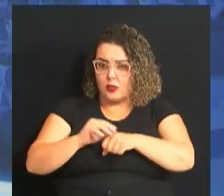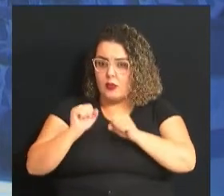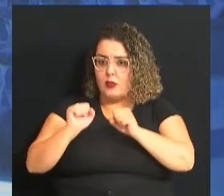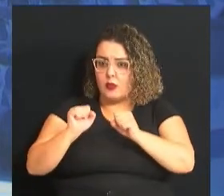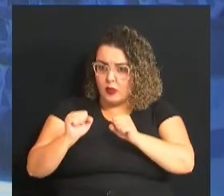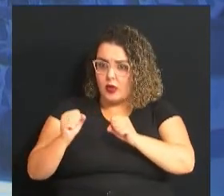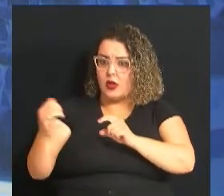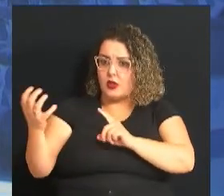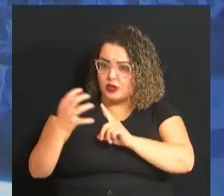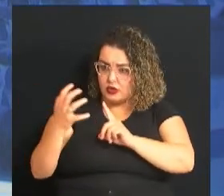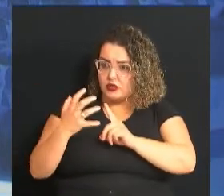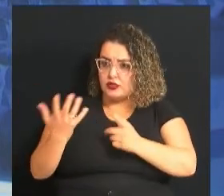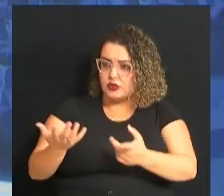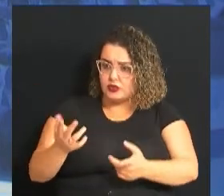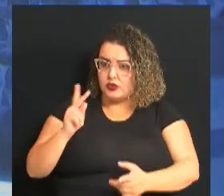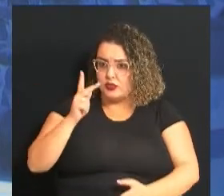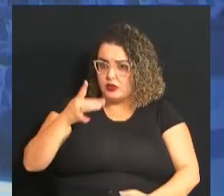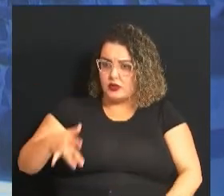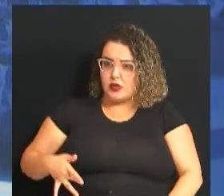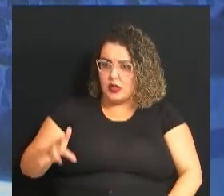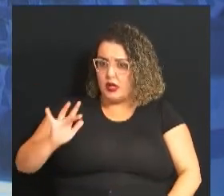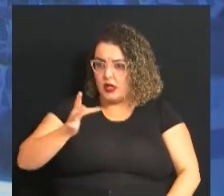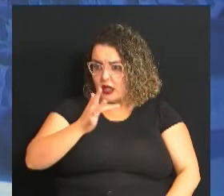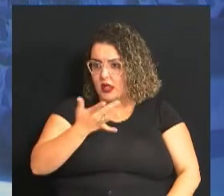causar hepatite, como o senhor disse, a dengue?